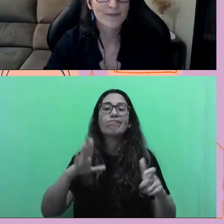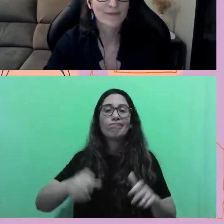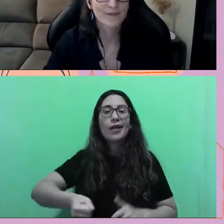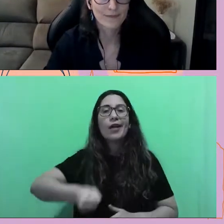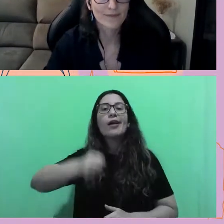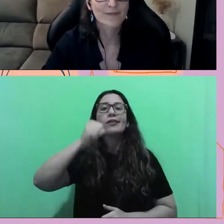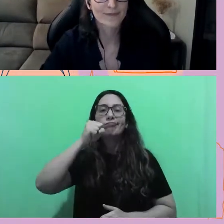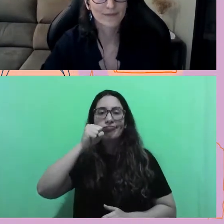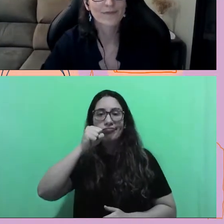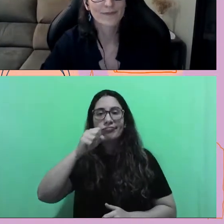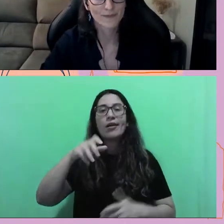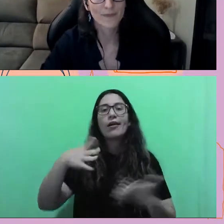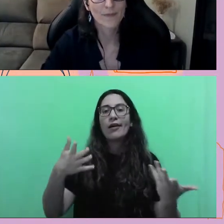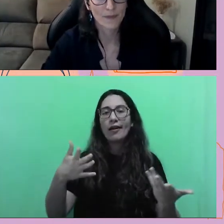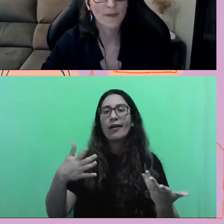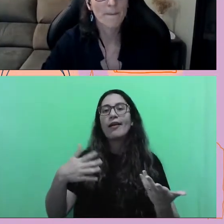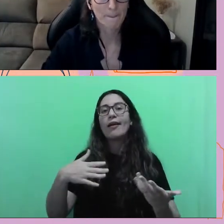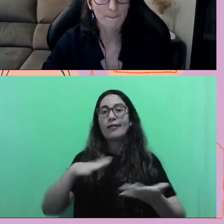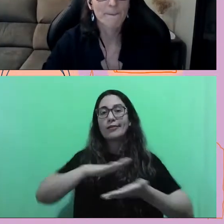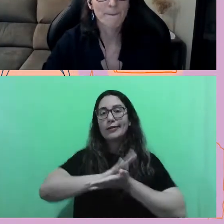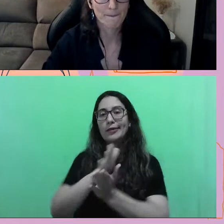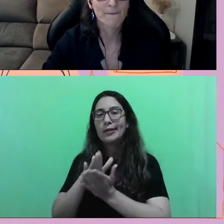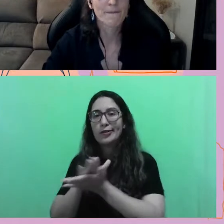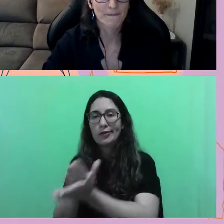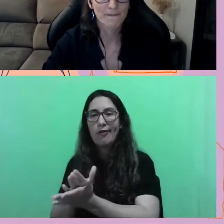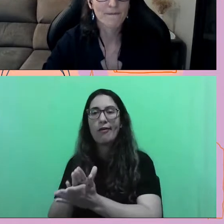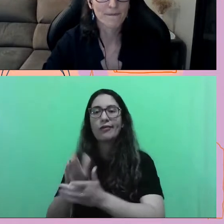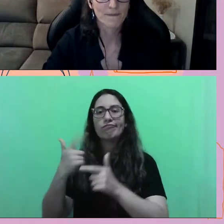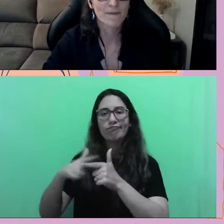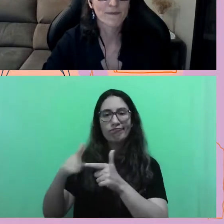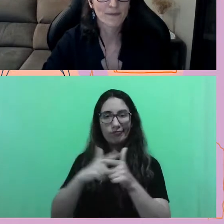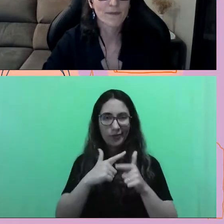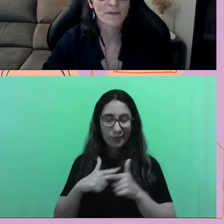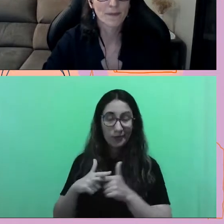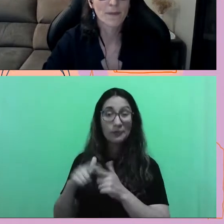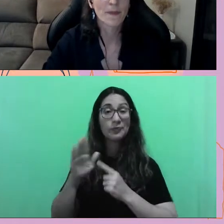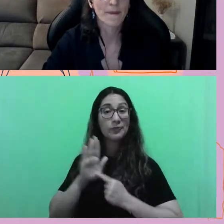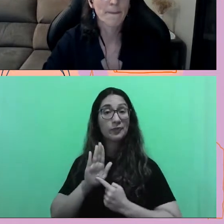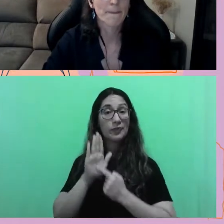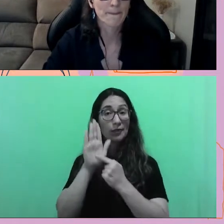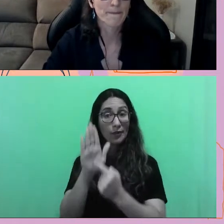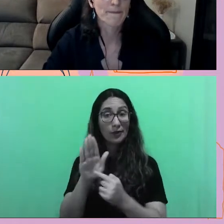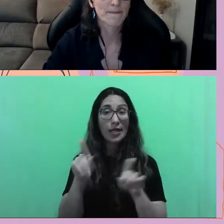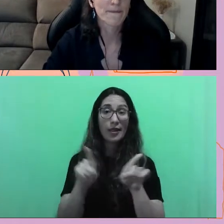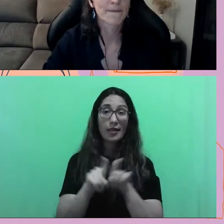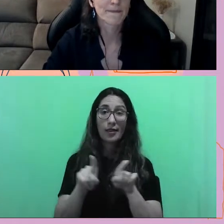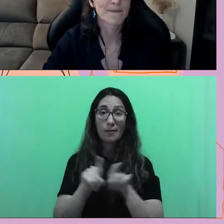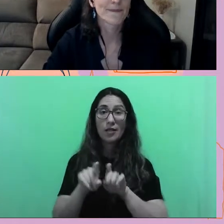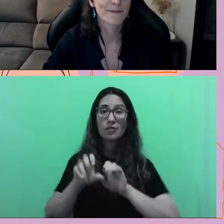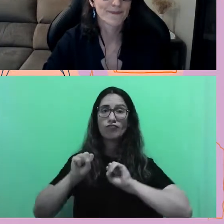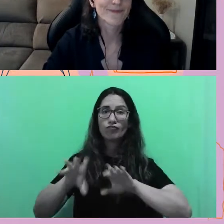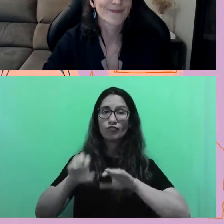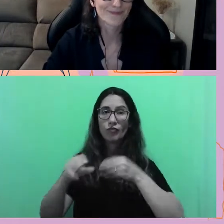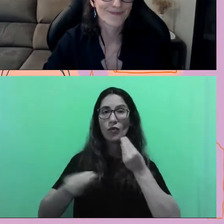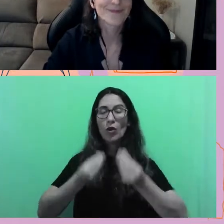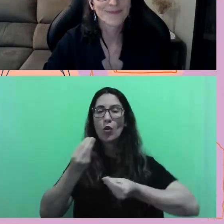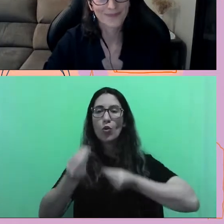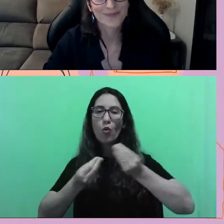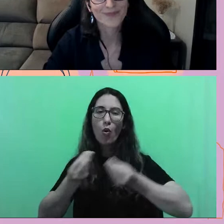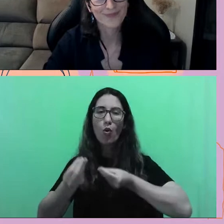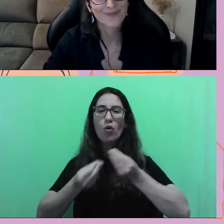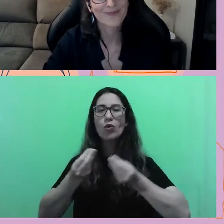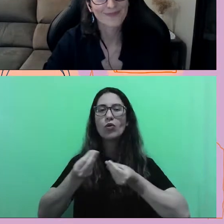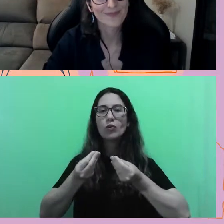ele é um processo de destruição. E aí apresentar, ensinar como que se harmoniza,